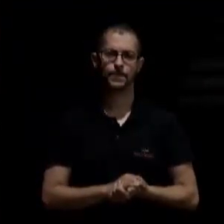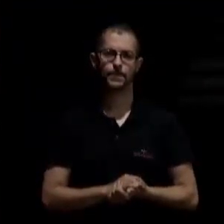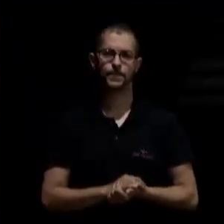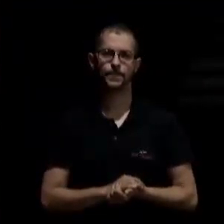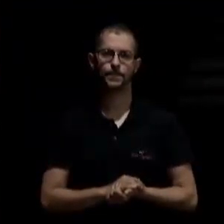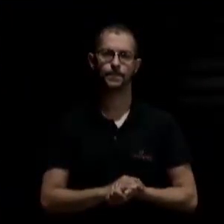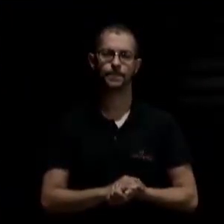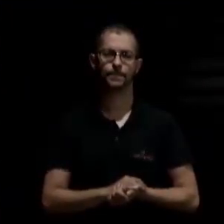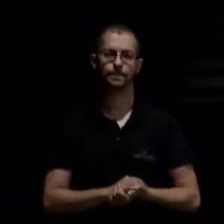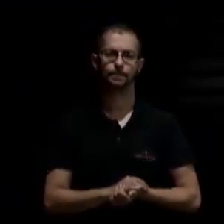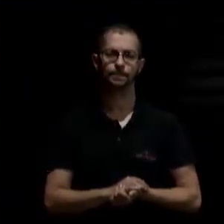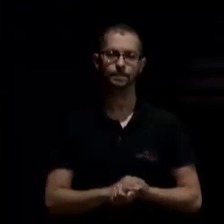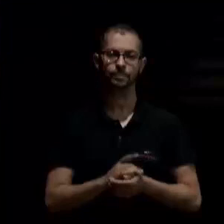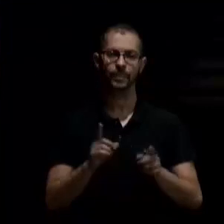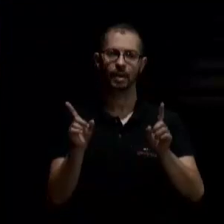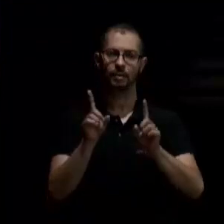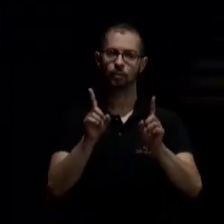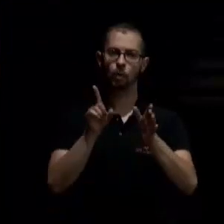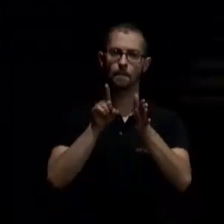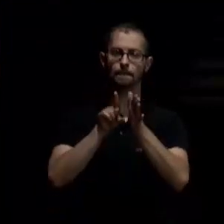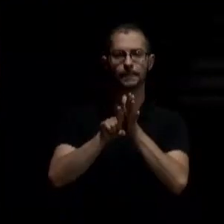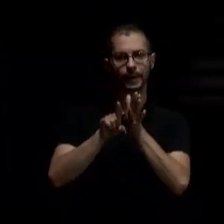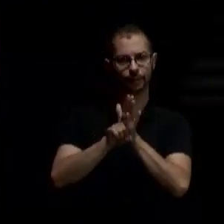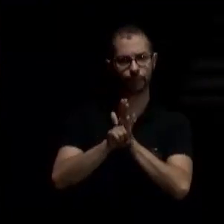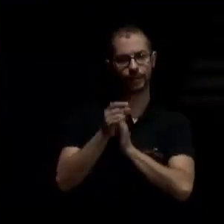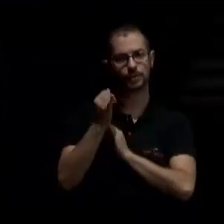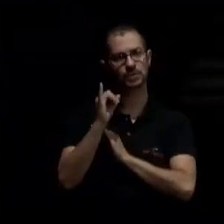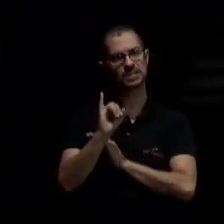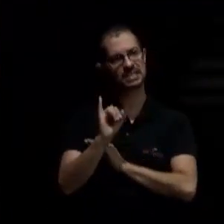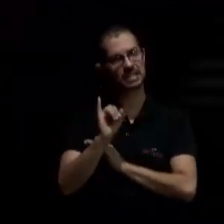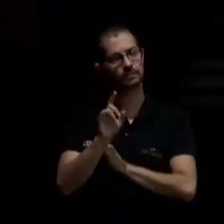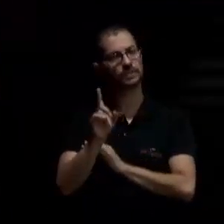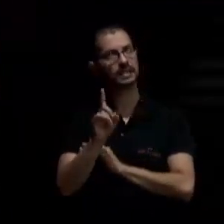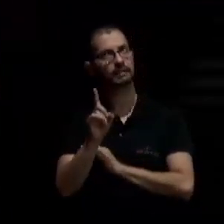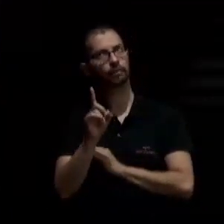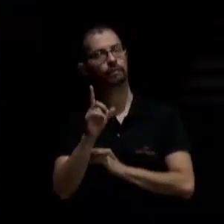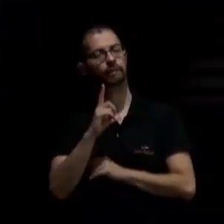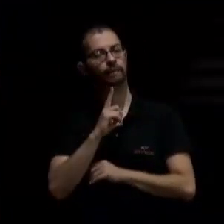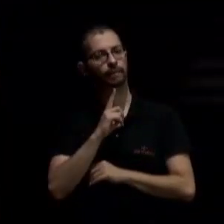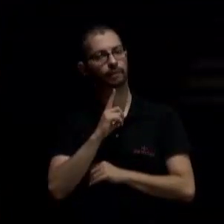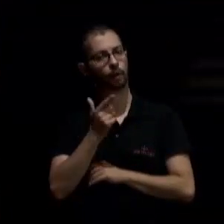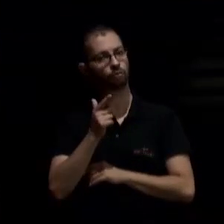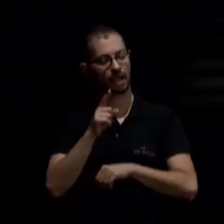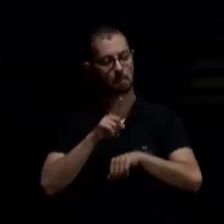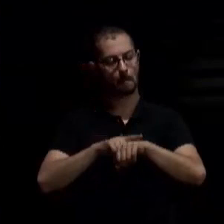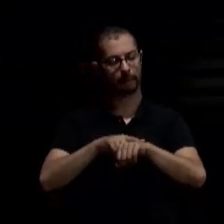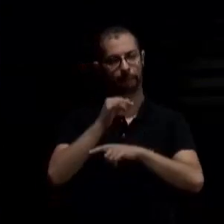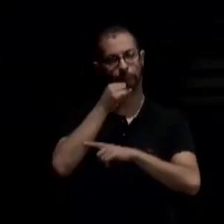Eu não estou perguntando se você não tem momentos de tristeza.